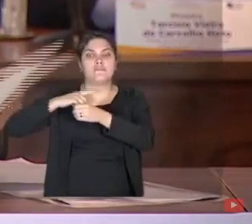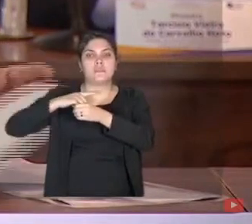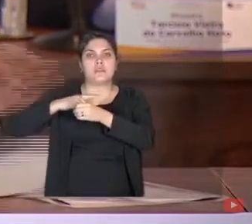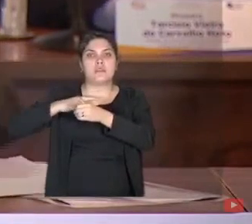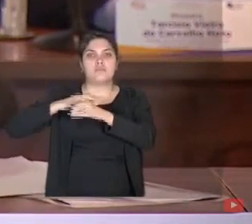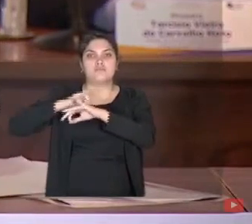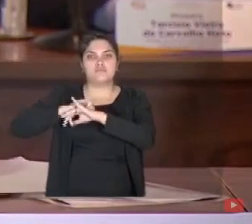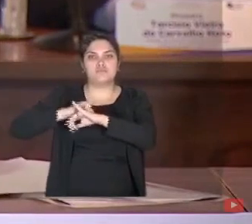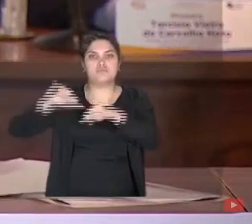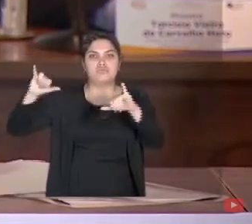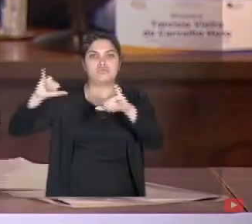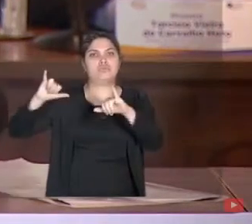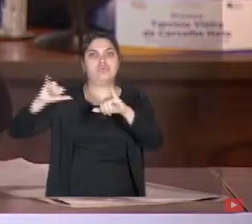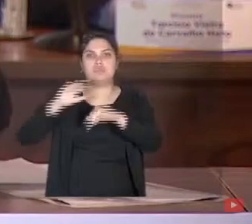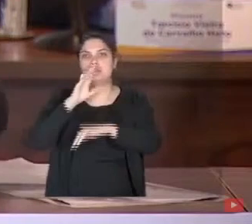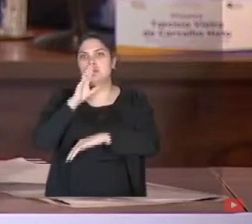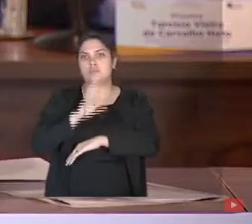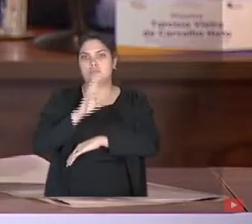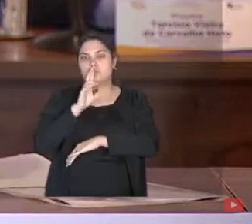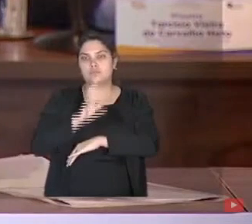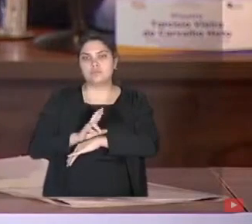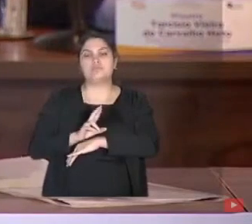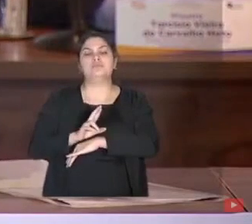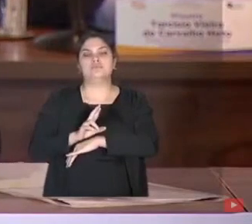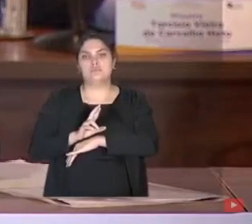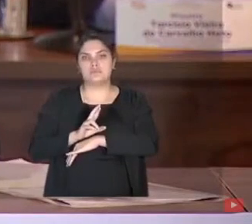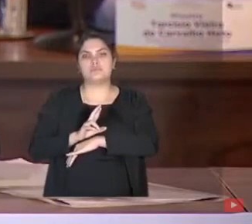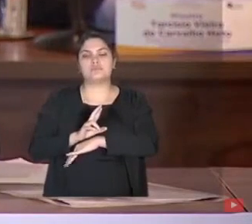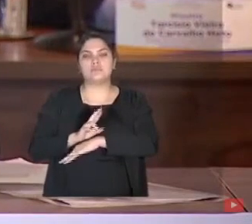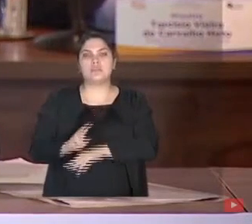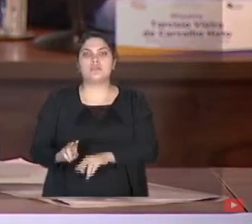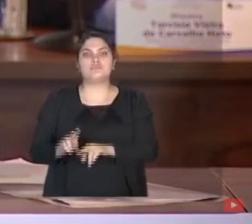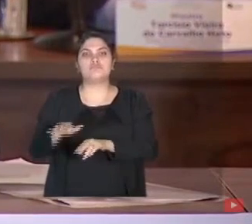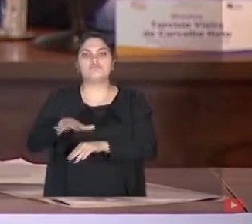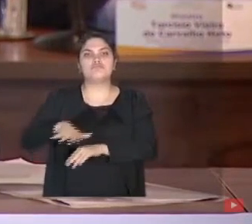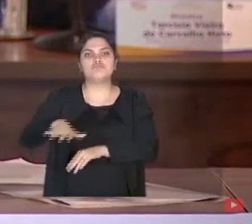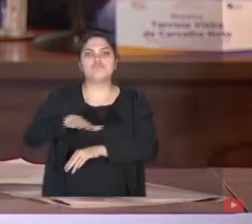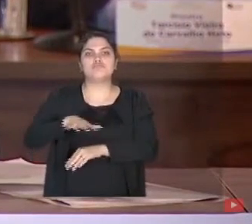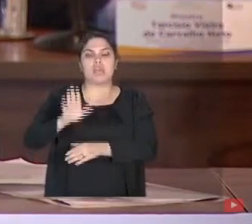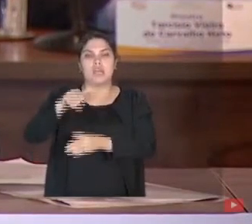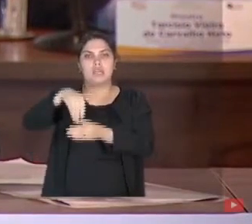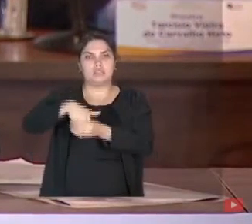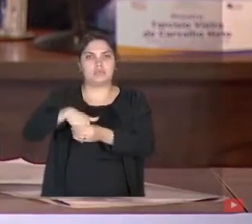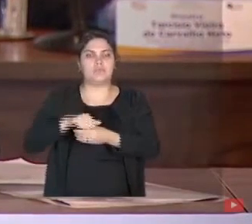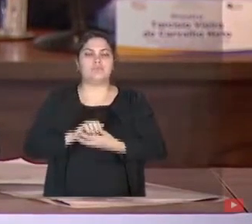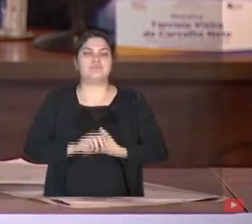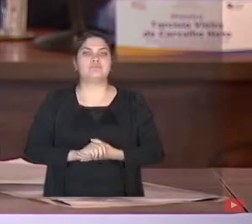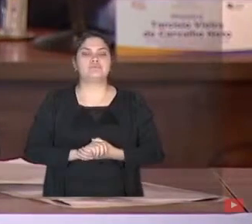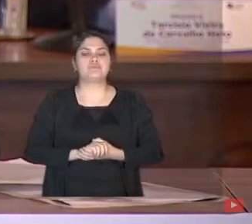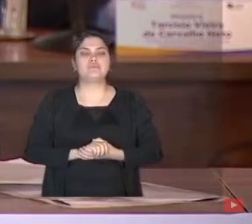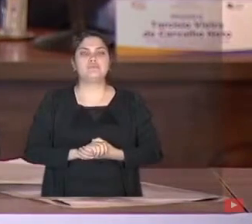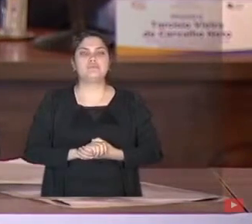a divulgação dos resultados sobre a eleição.